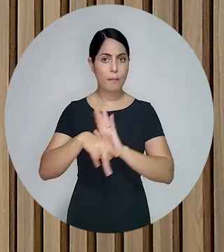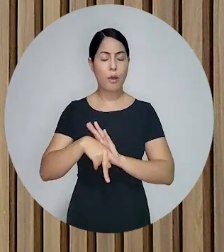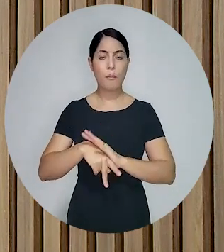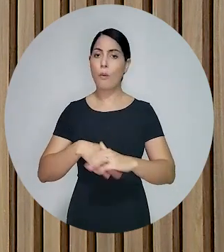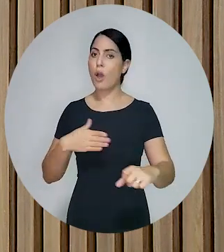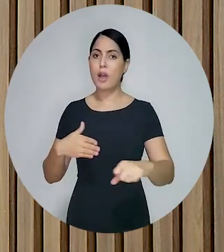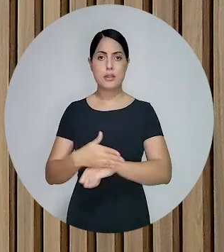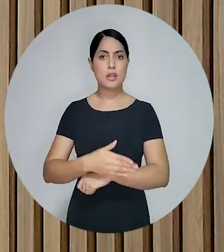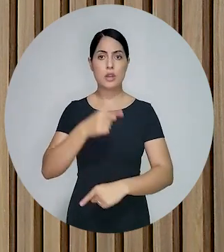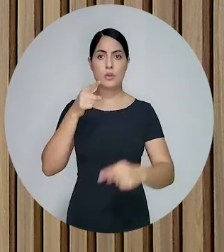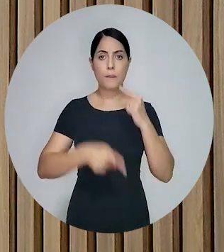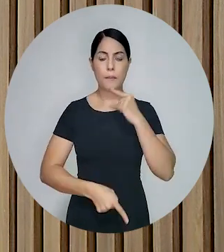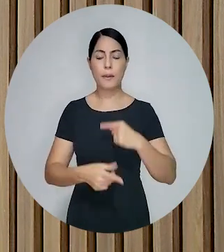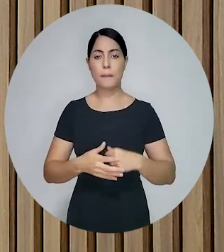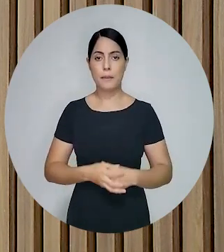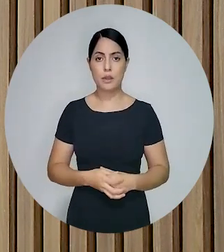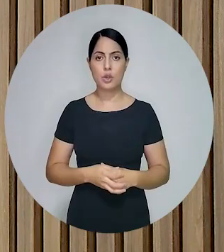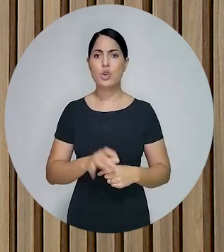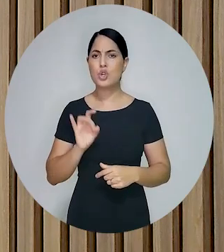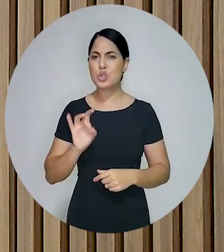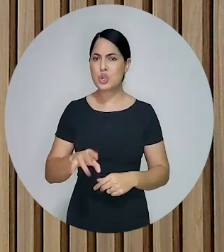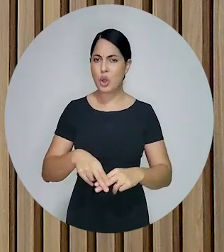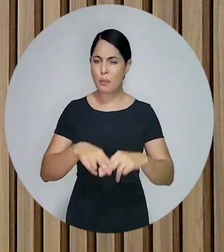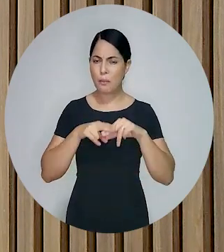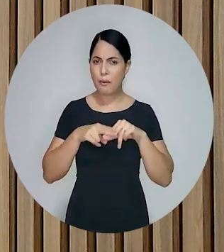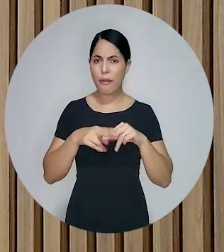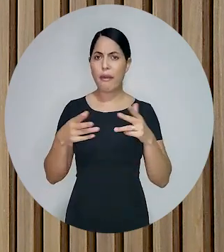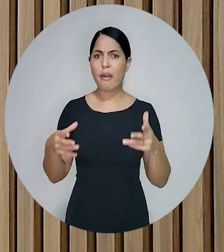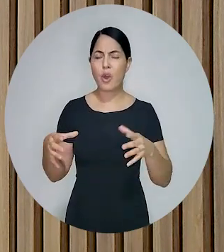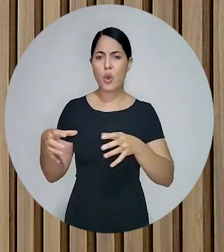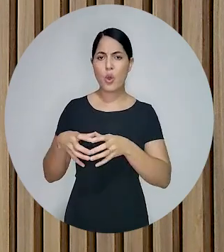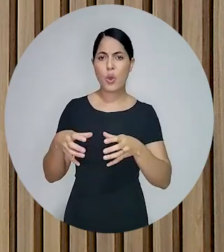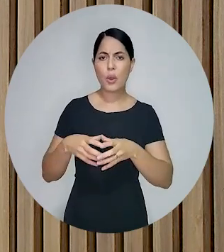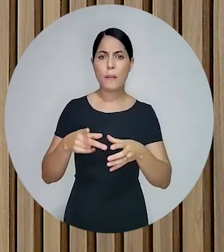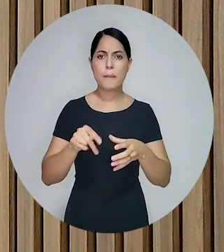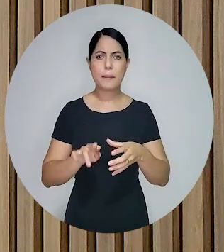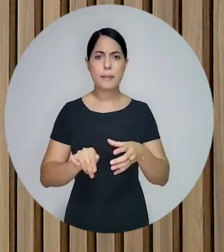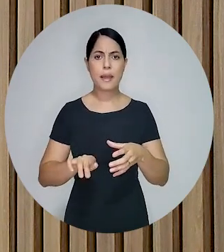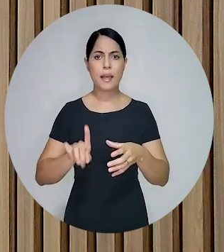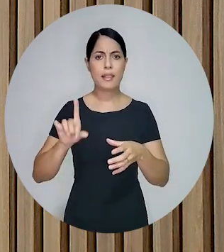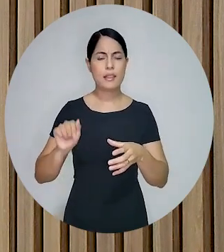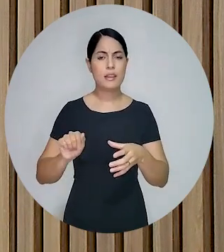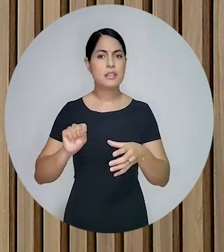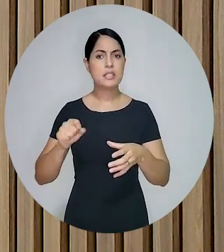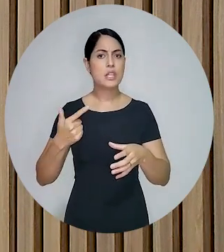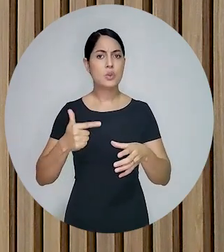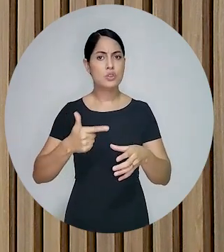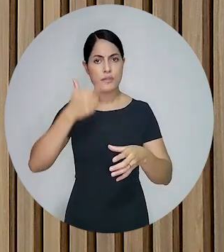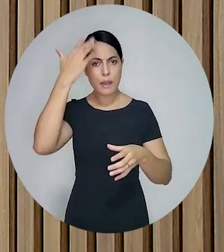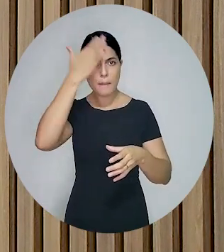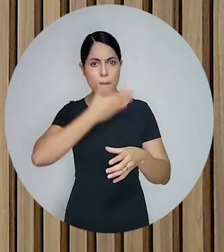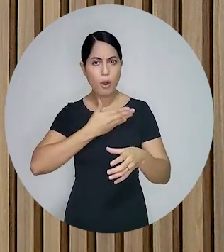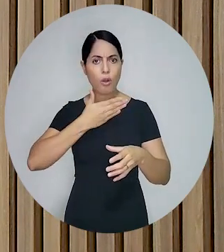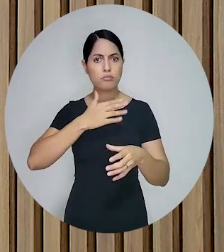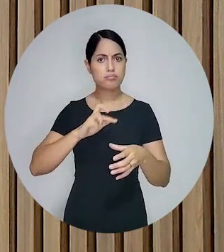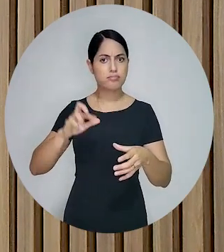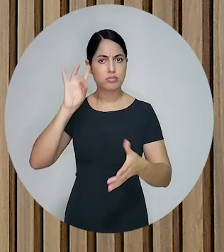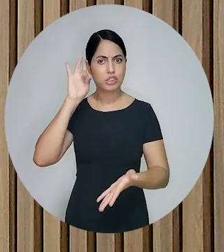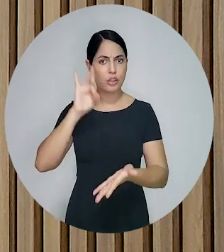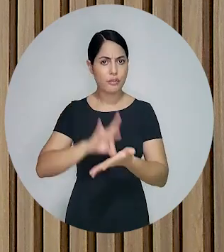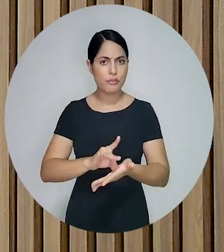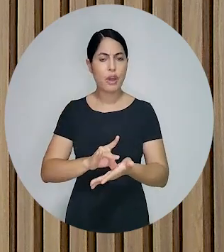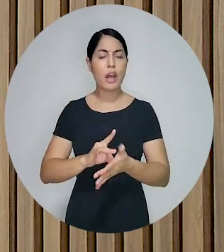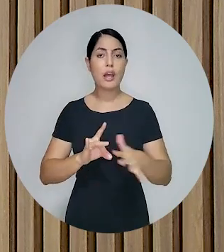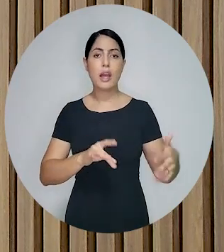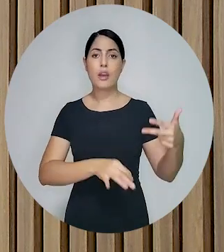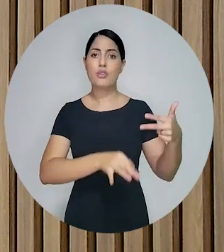de trabalho do advogado com fundamento meramente em indício, depoimento ou colaboração premiada, sem a presença